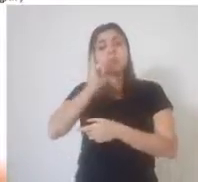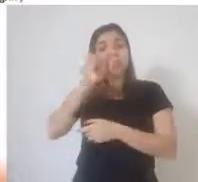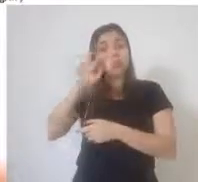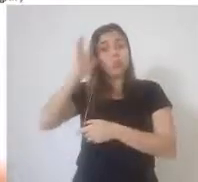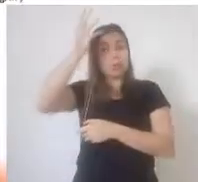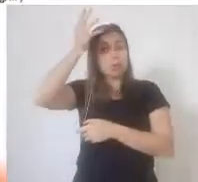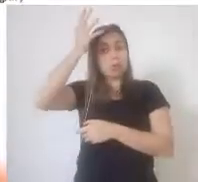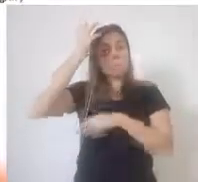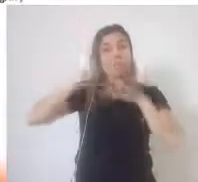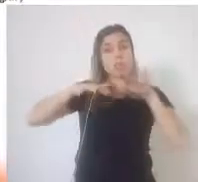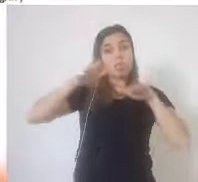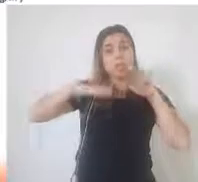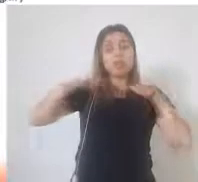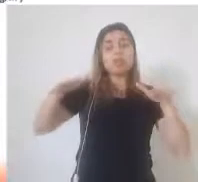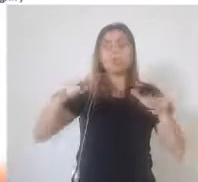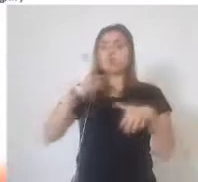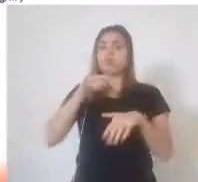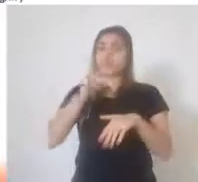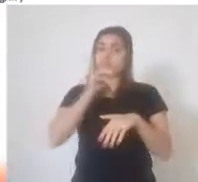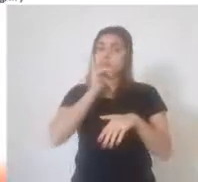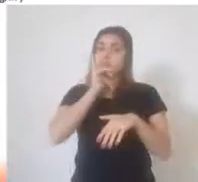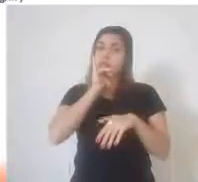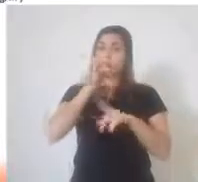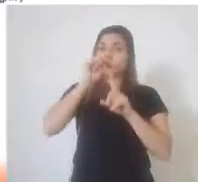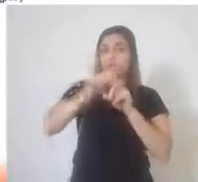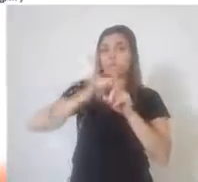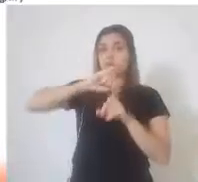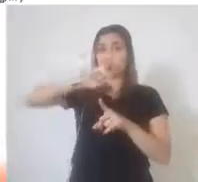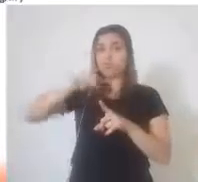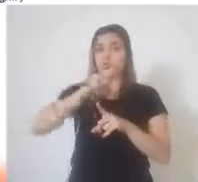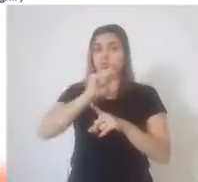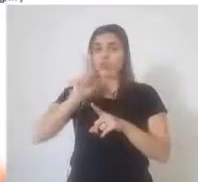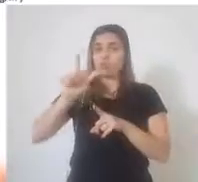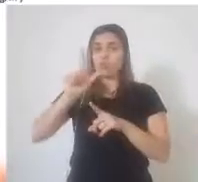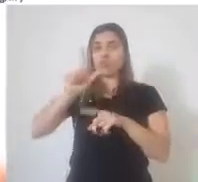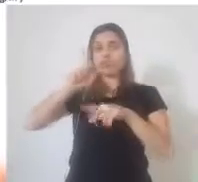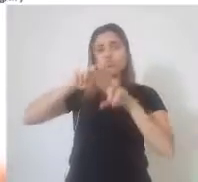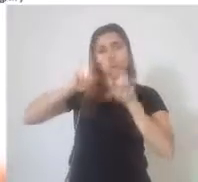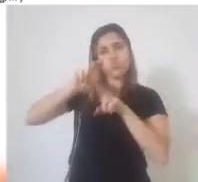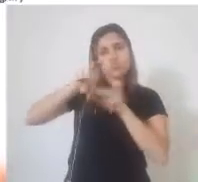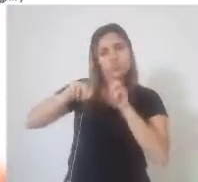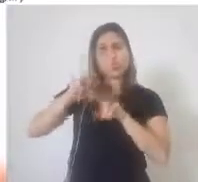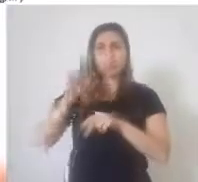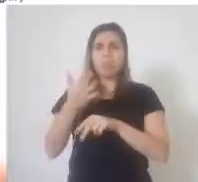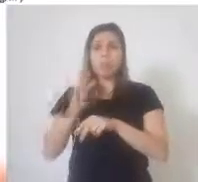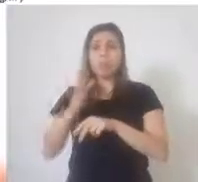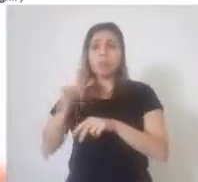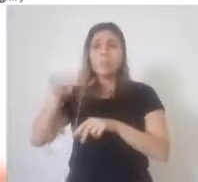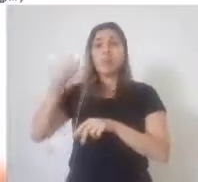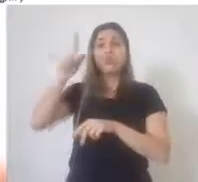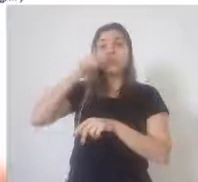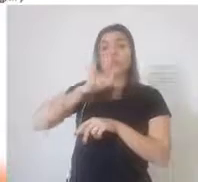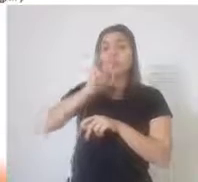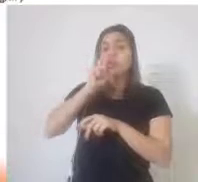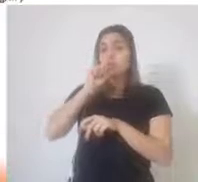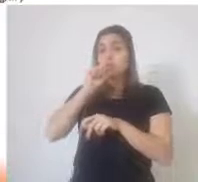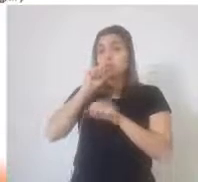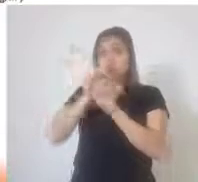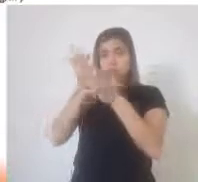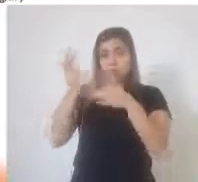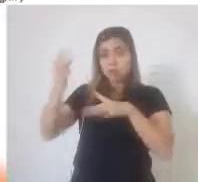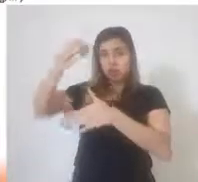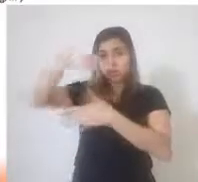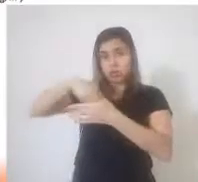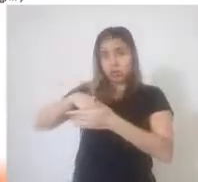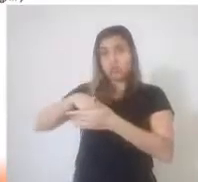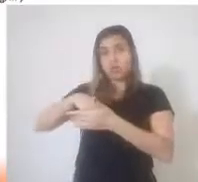situação específica, climática, né, de condições climáticas, esse organismo fitoplanctônico consegue estar numa quantidade de